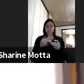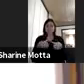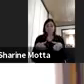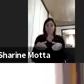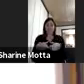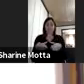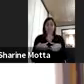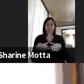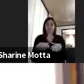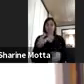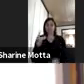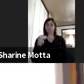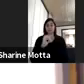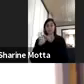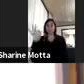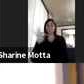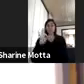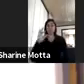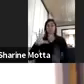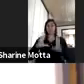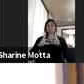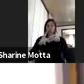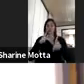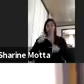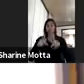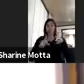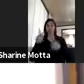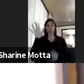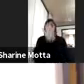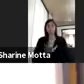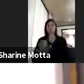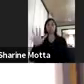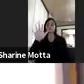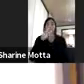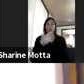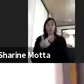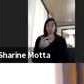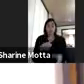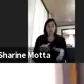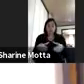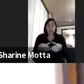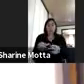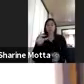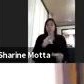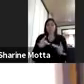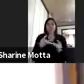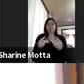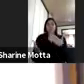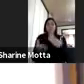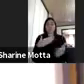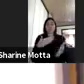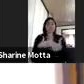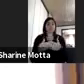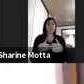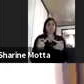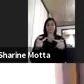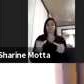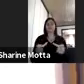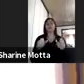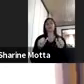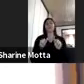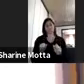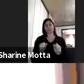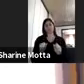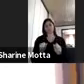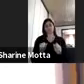30% da nossa população em geral. Então, pode estar em qualquer lugar uma pessoa